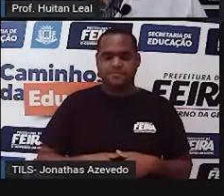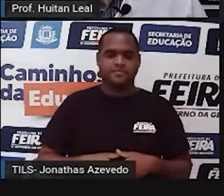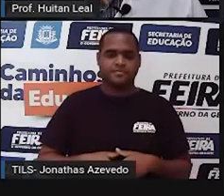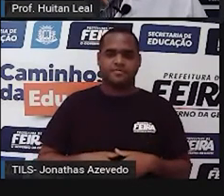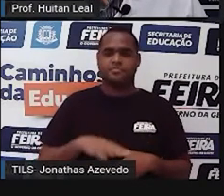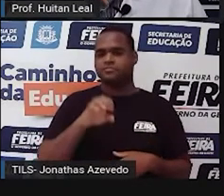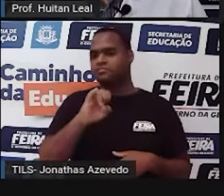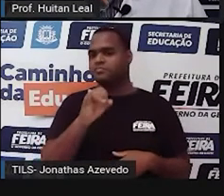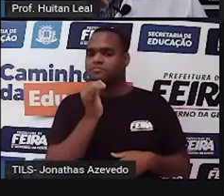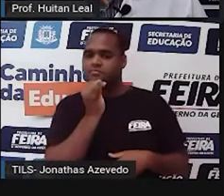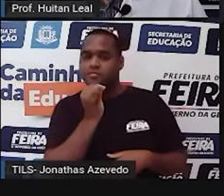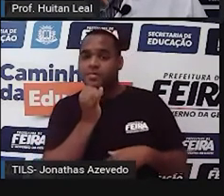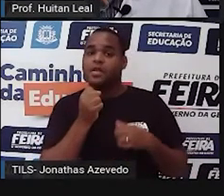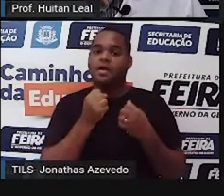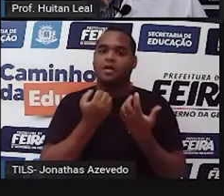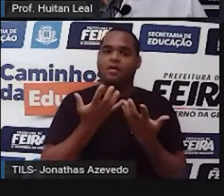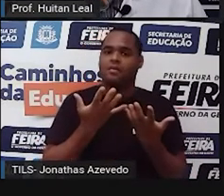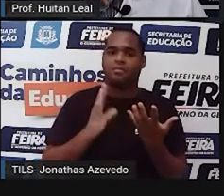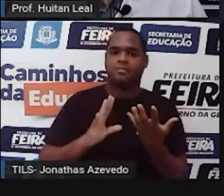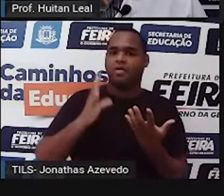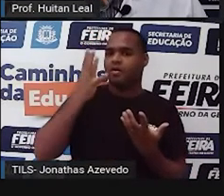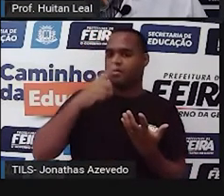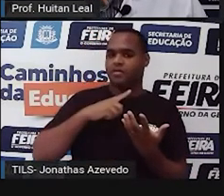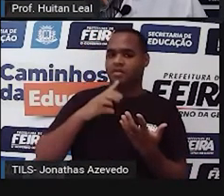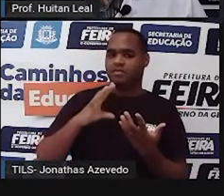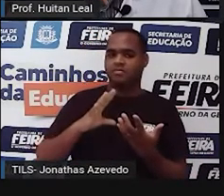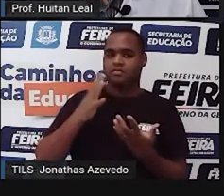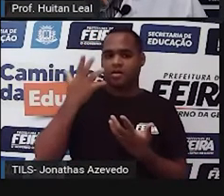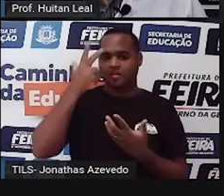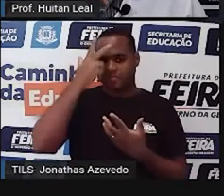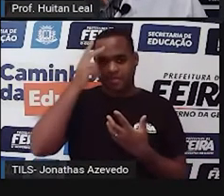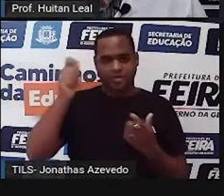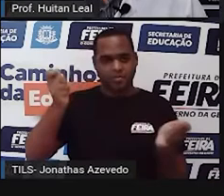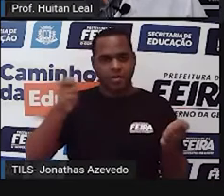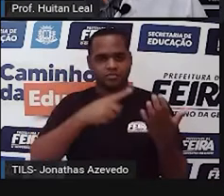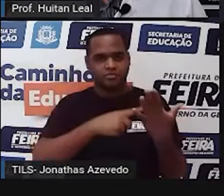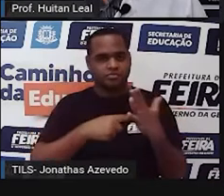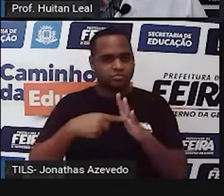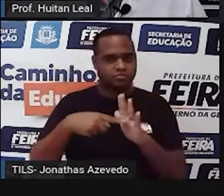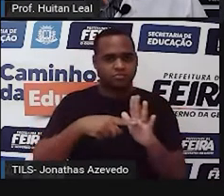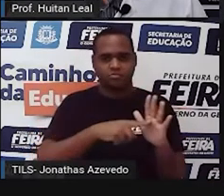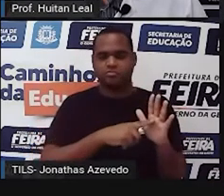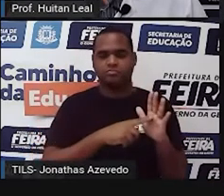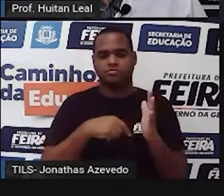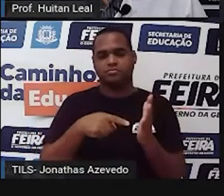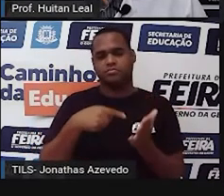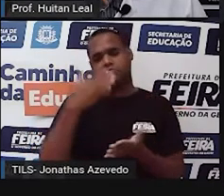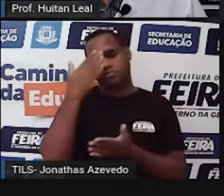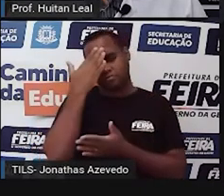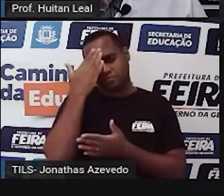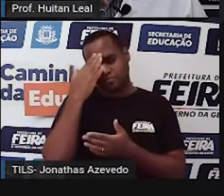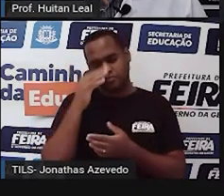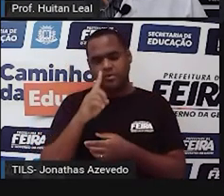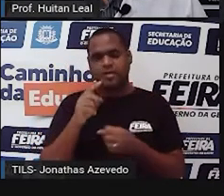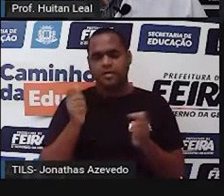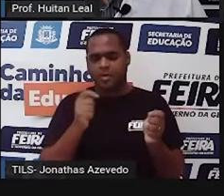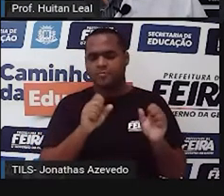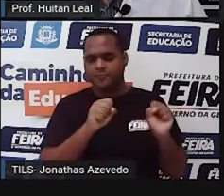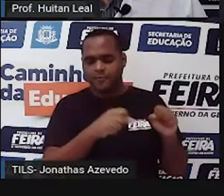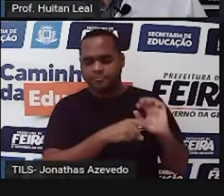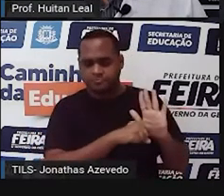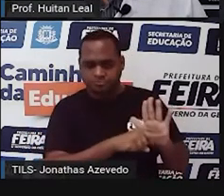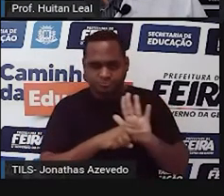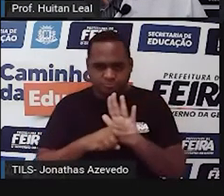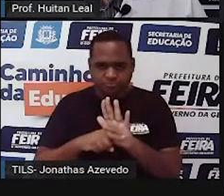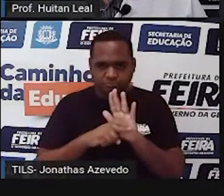um grande desastre, todos se ajudam. Então, nós sabemos ser solidários, né? Porque